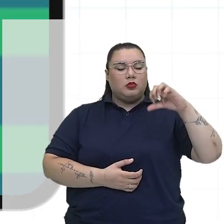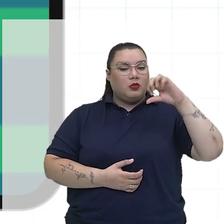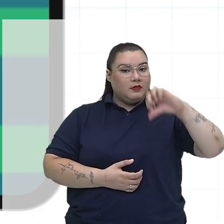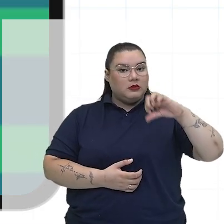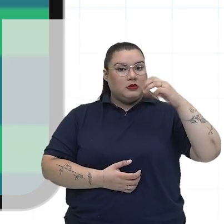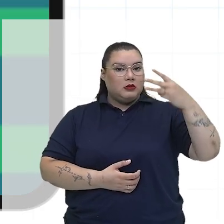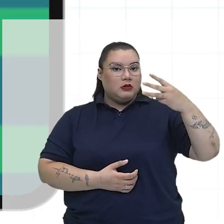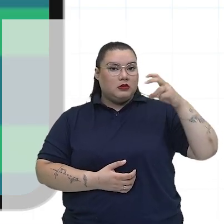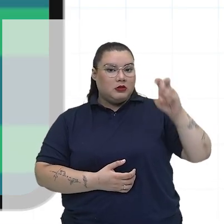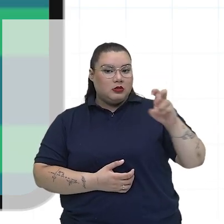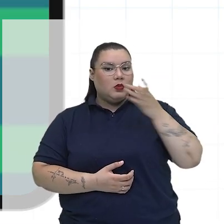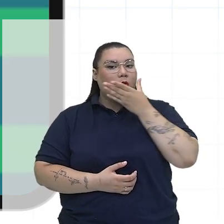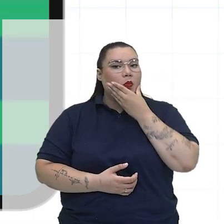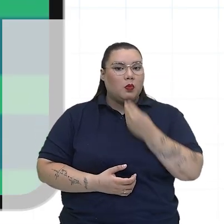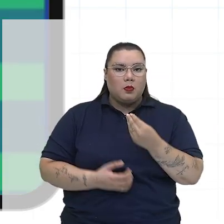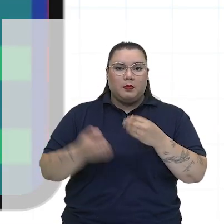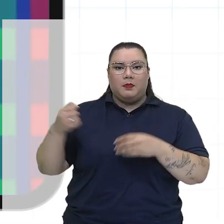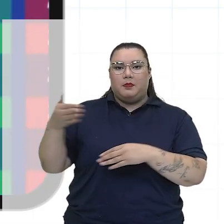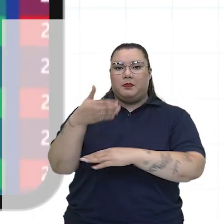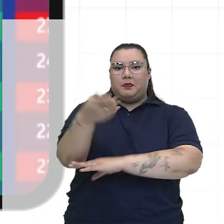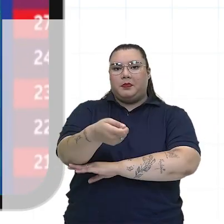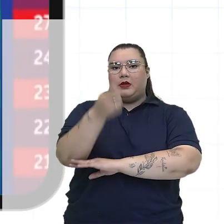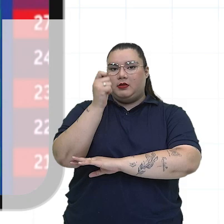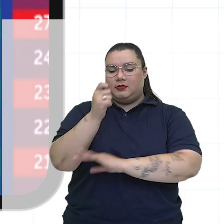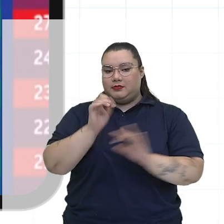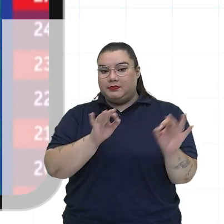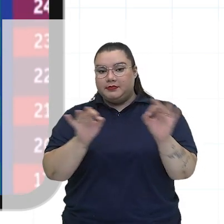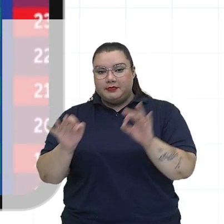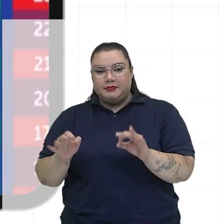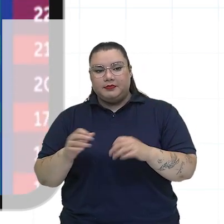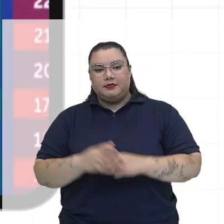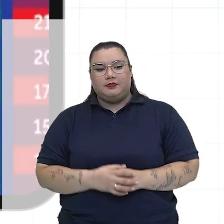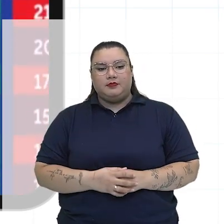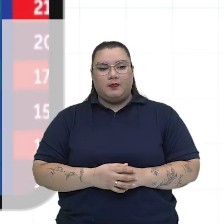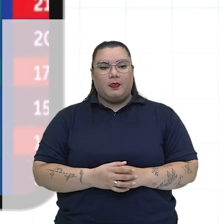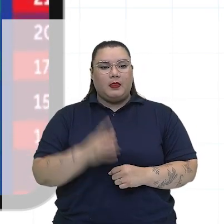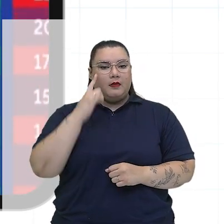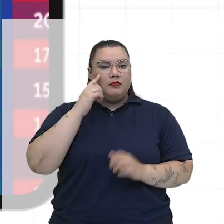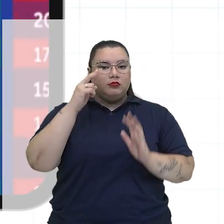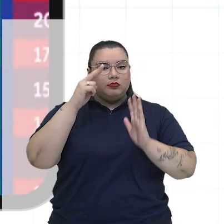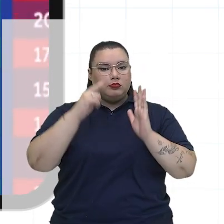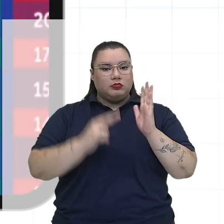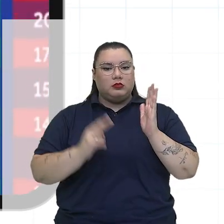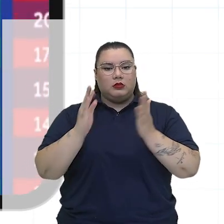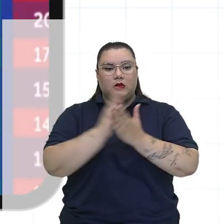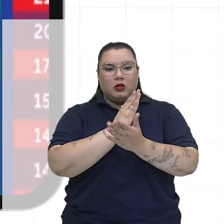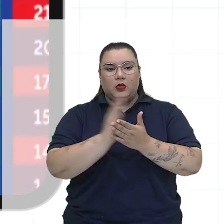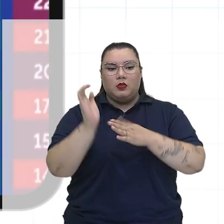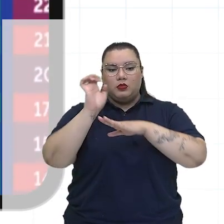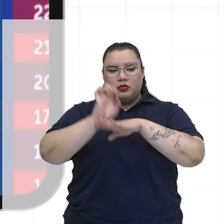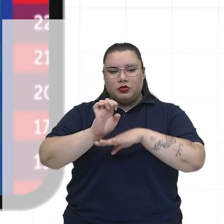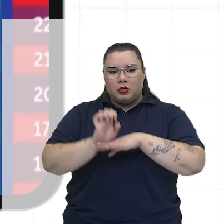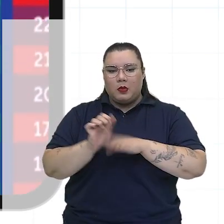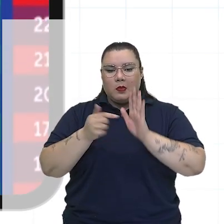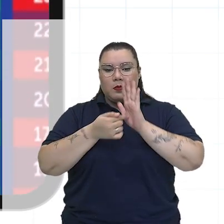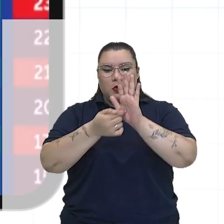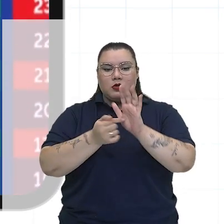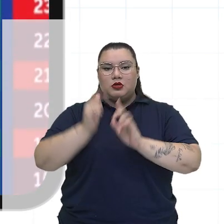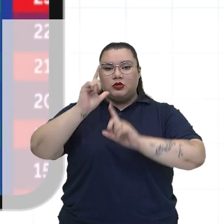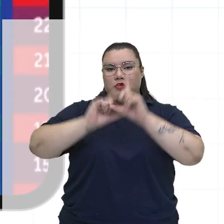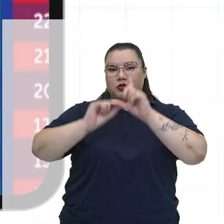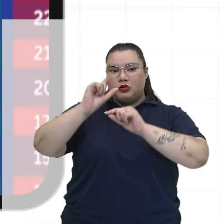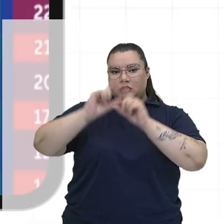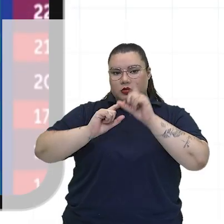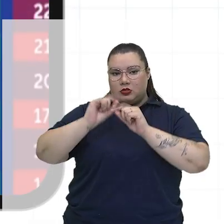116.935 homens pescadores. A gente vai identificar aqui, que vocês estão vendo, que tem alguns estados com uma